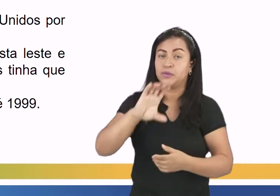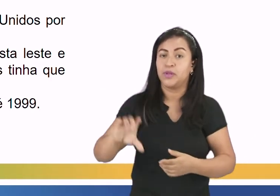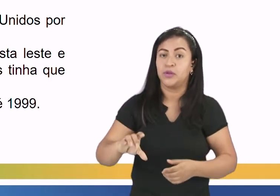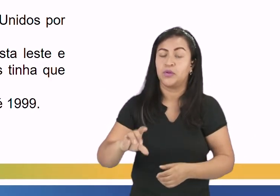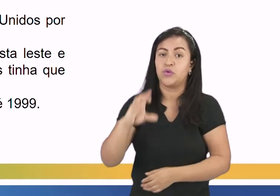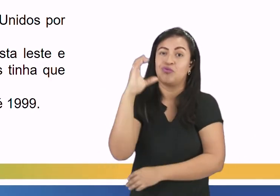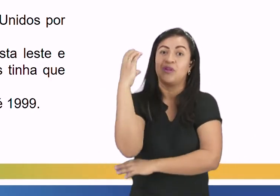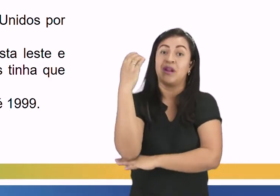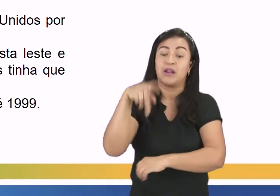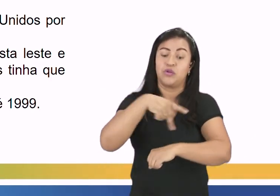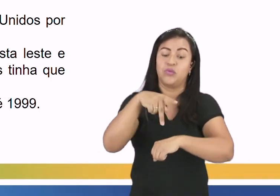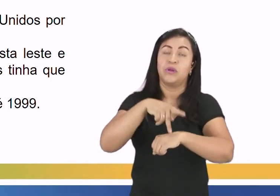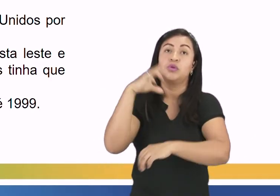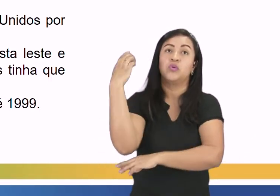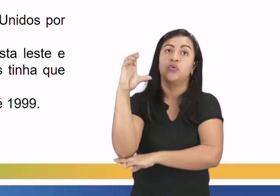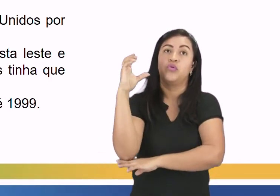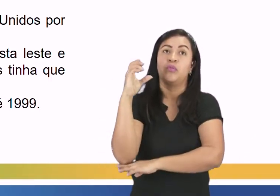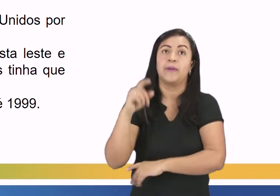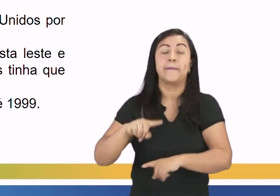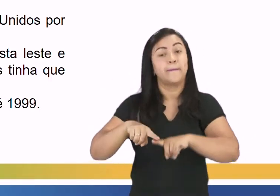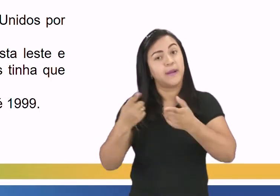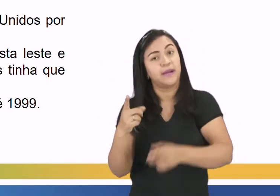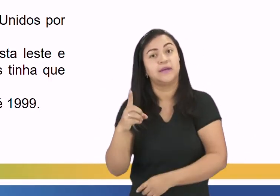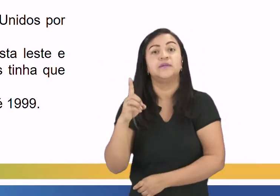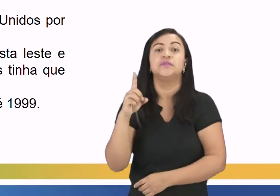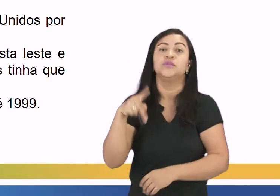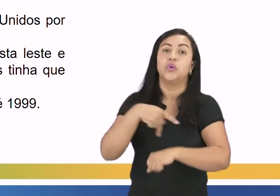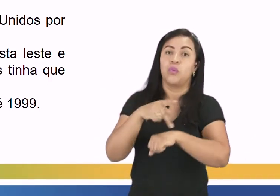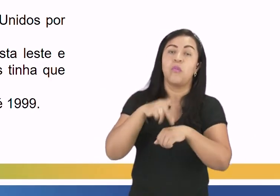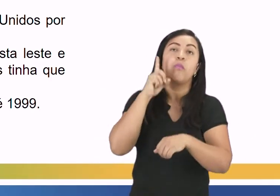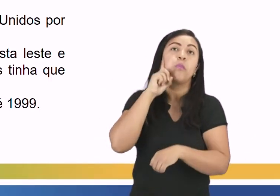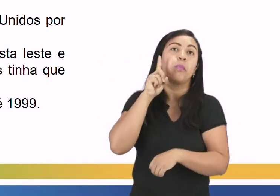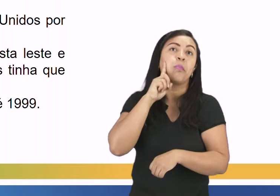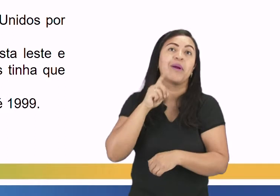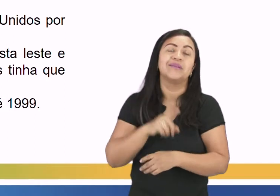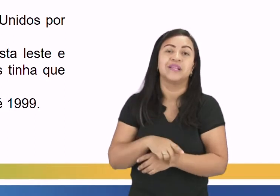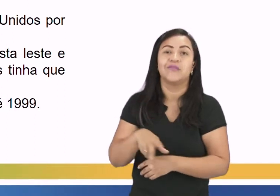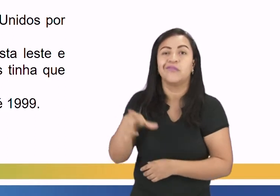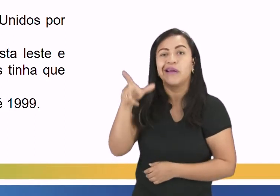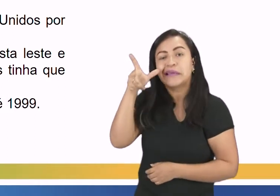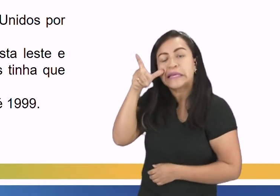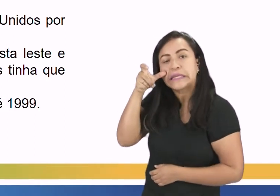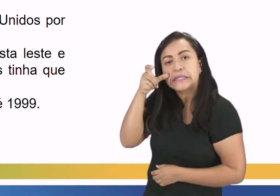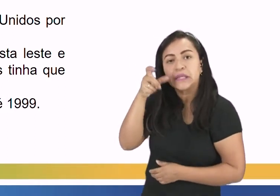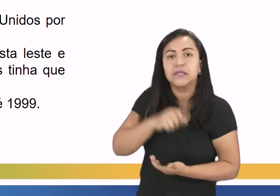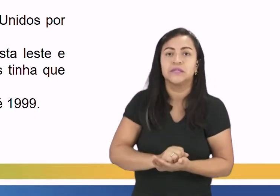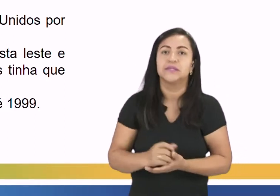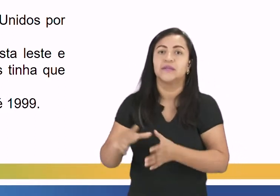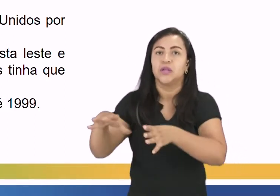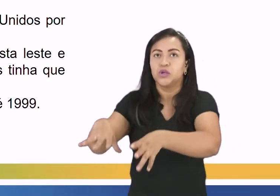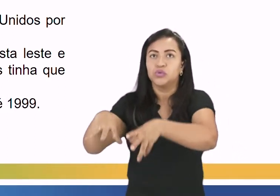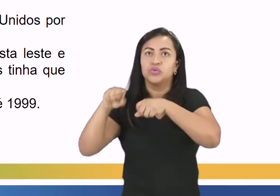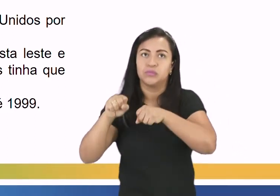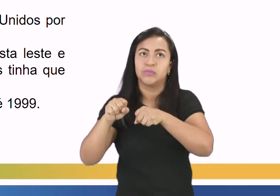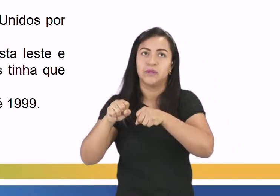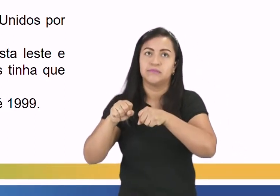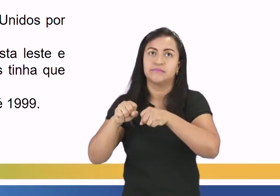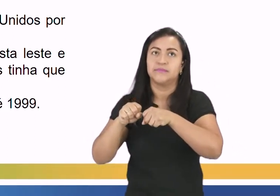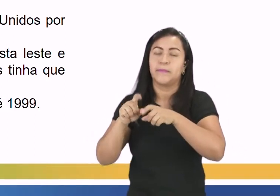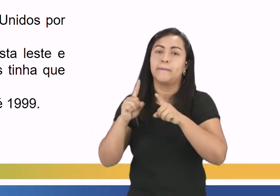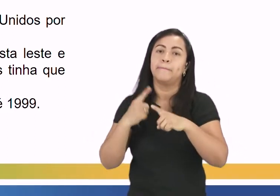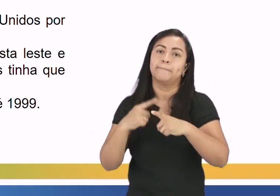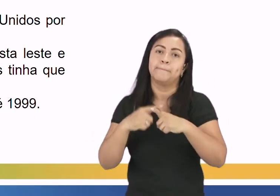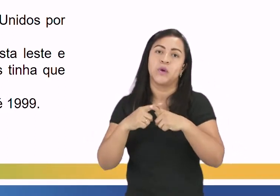Unidos estavam interessados em dominar o canal, que ligaria o Atlântico ao Pacífico,